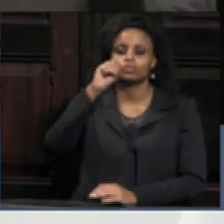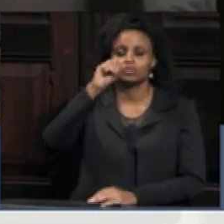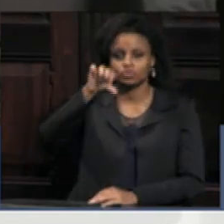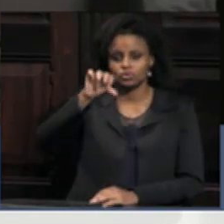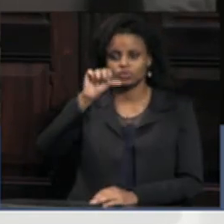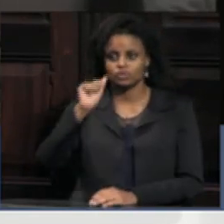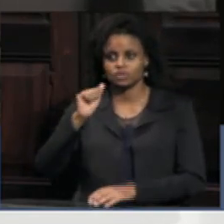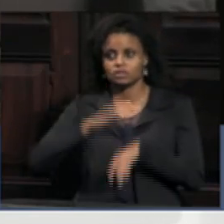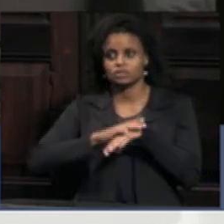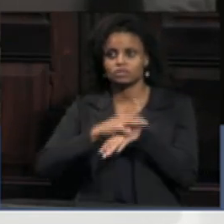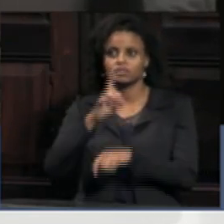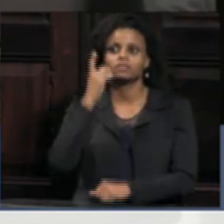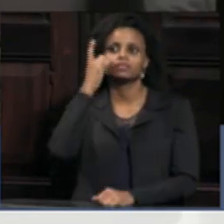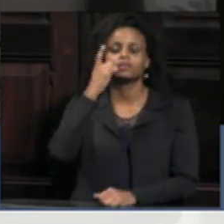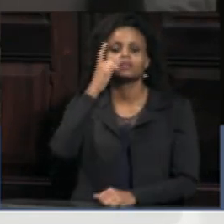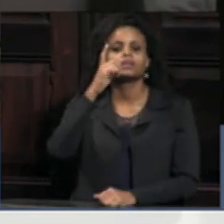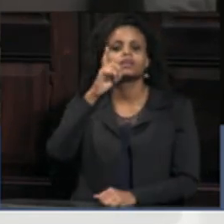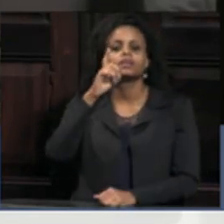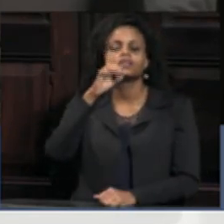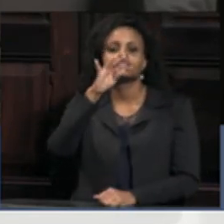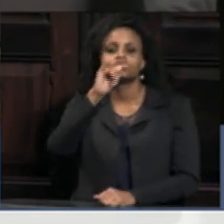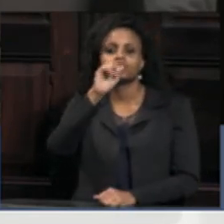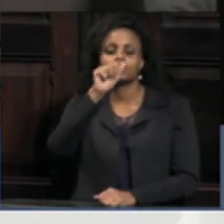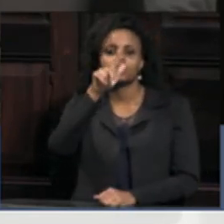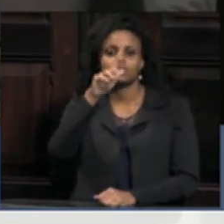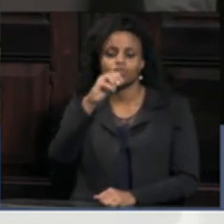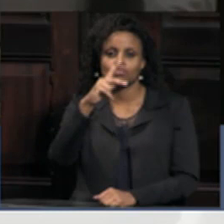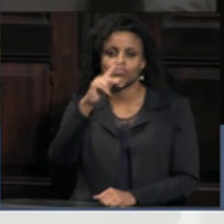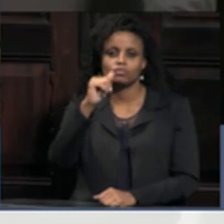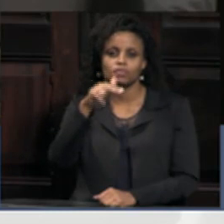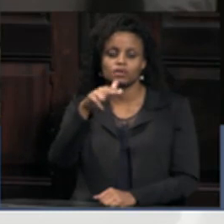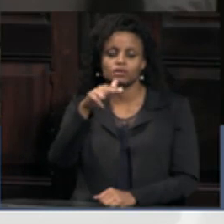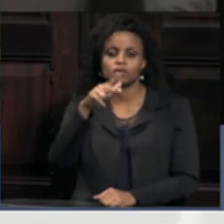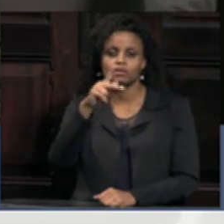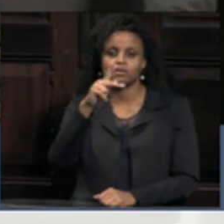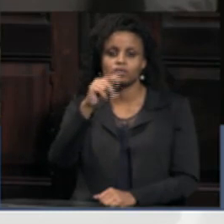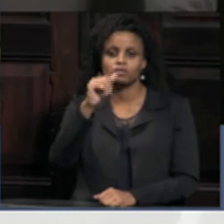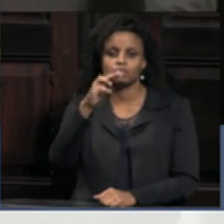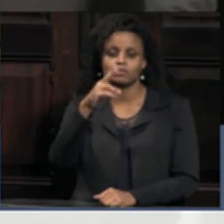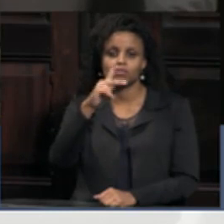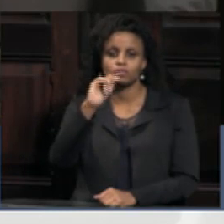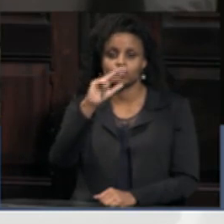189-A/2015, autoria do deputado Tiago Pampolho. Veto total oposto ao projeto de lei